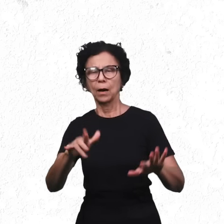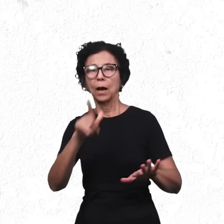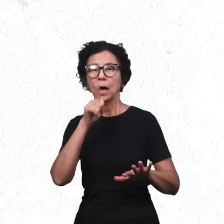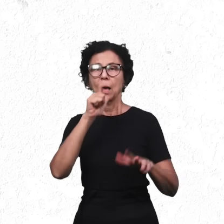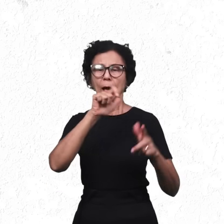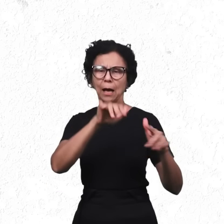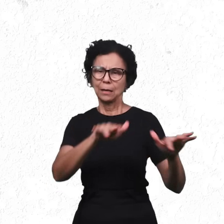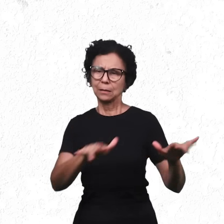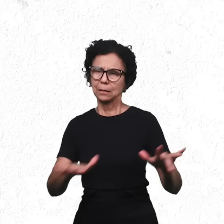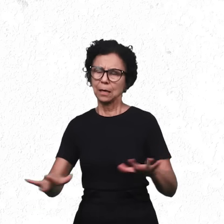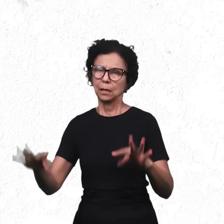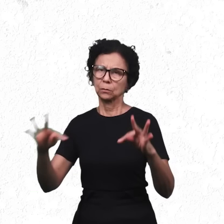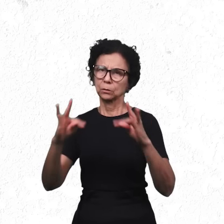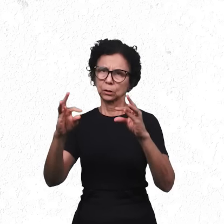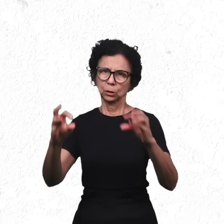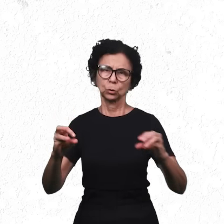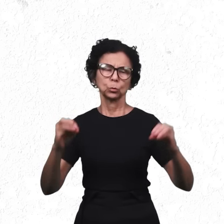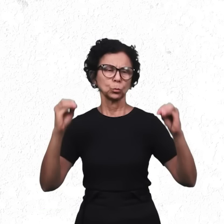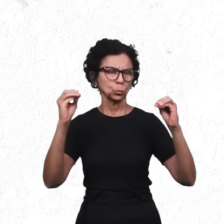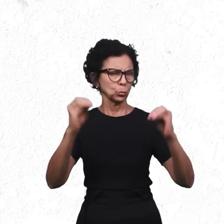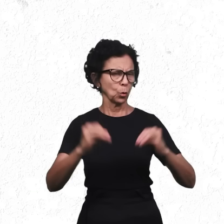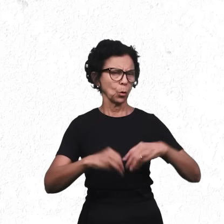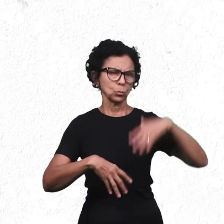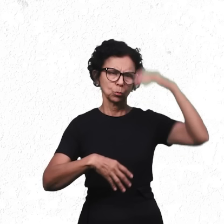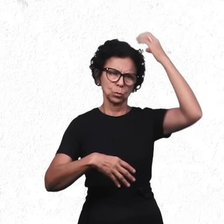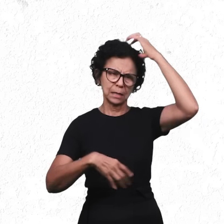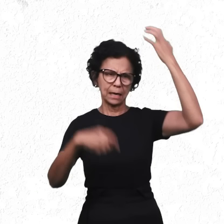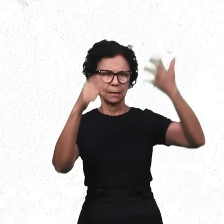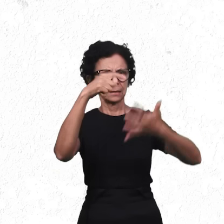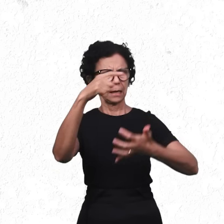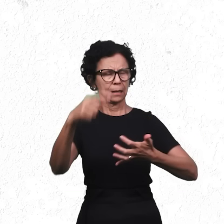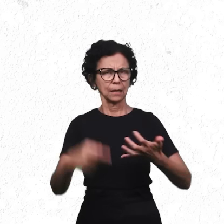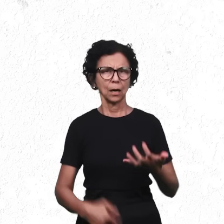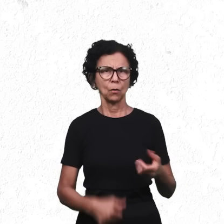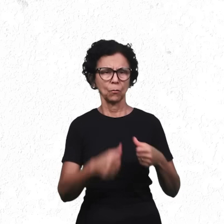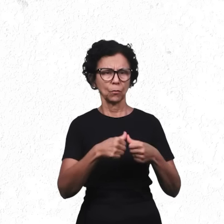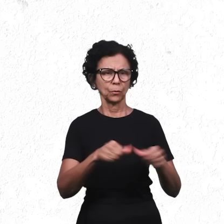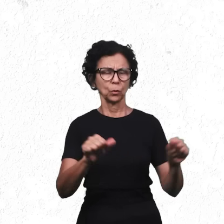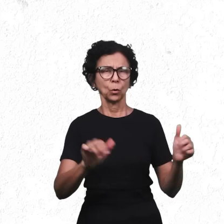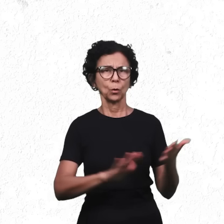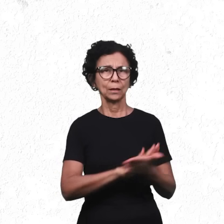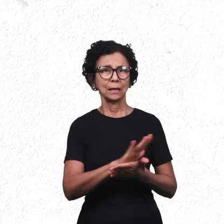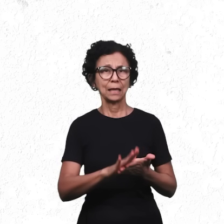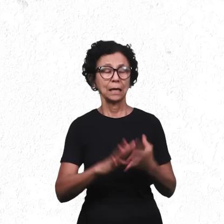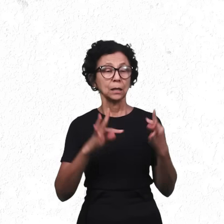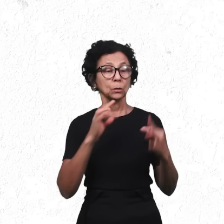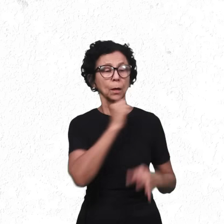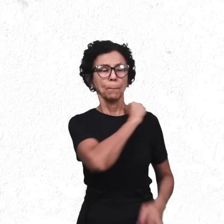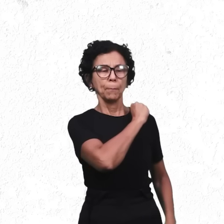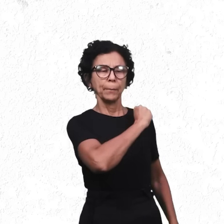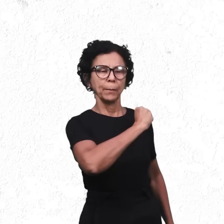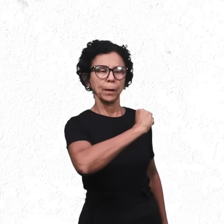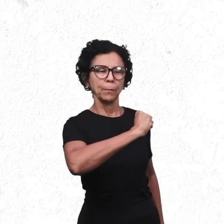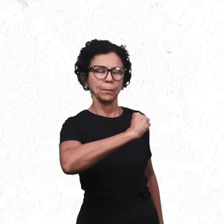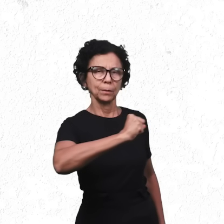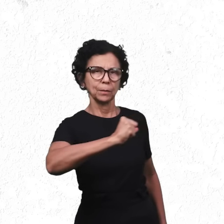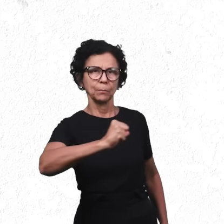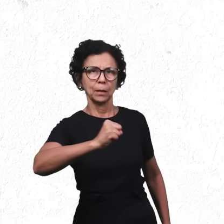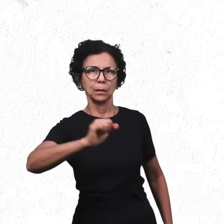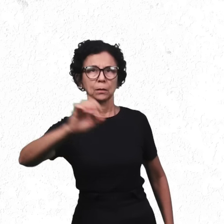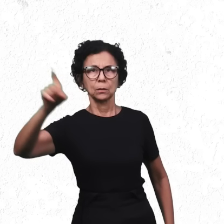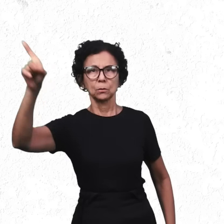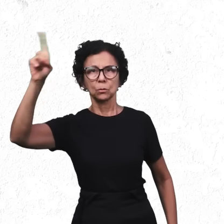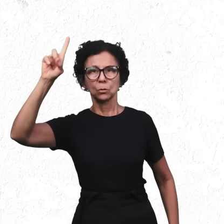seus reis. Nada deixou de resto, mas tudo que tinha fôlego destruiu, como ordenara o Senhor Deus de